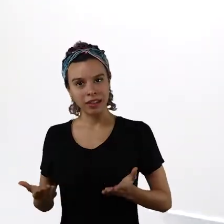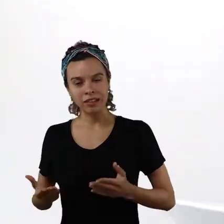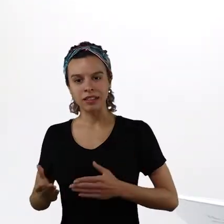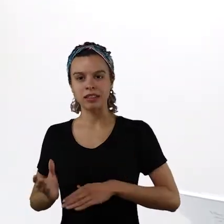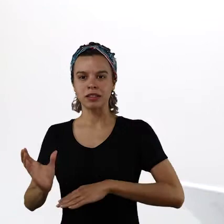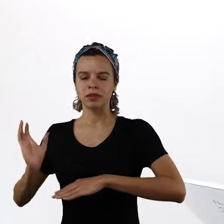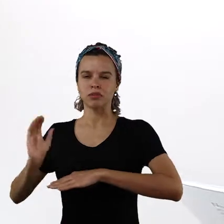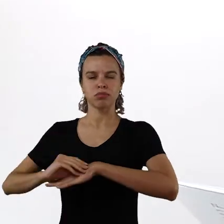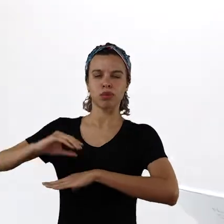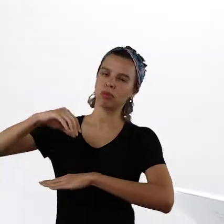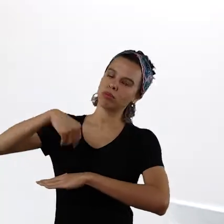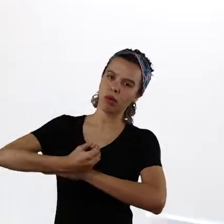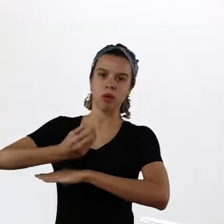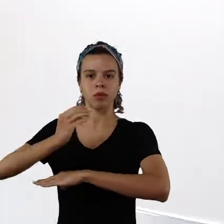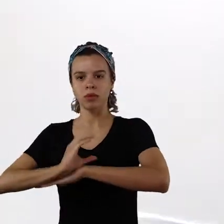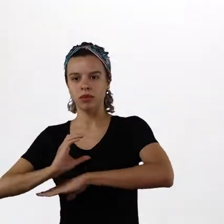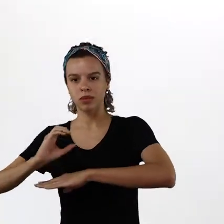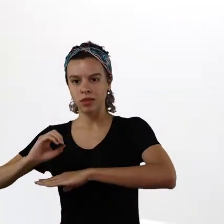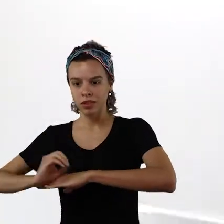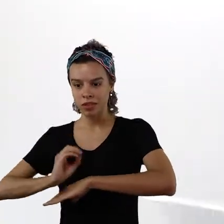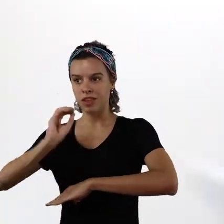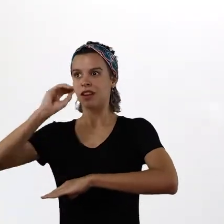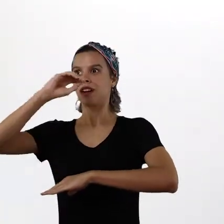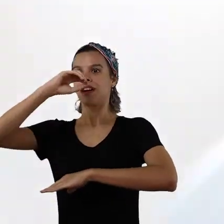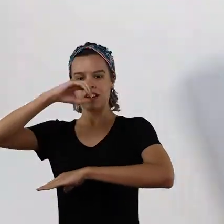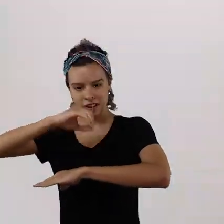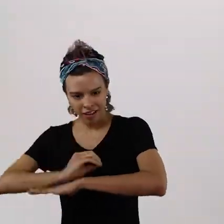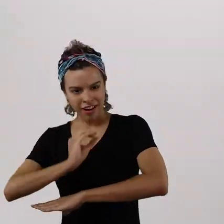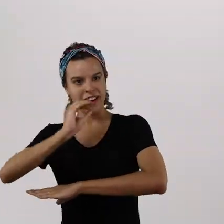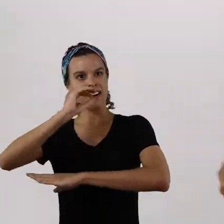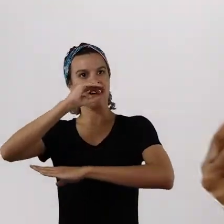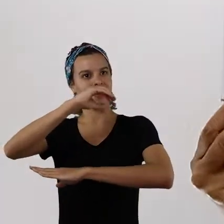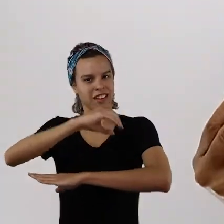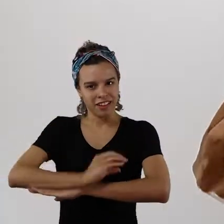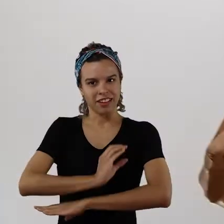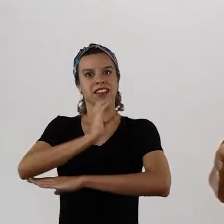Então estava saltando em vez de quicar.